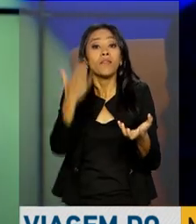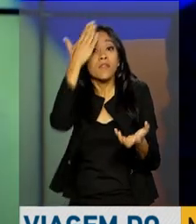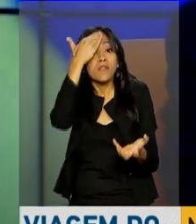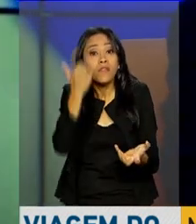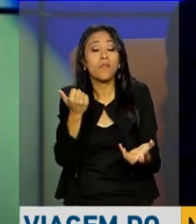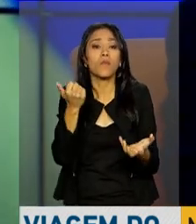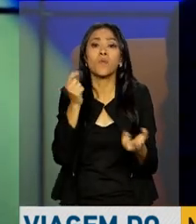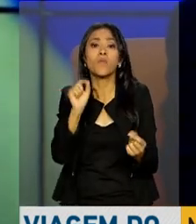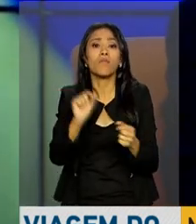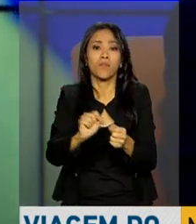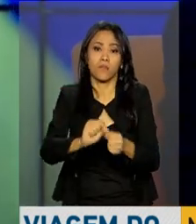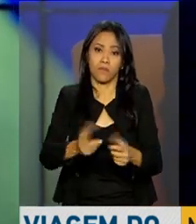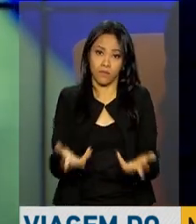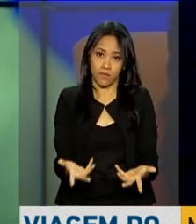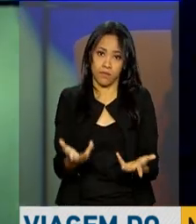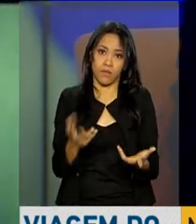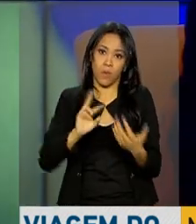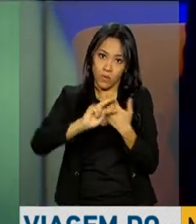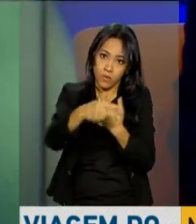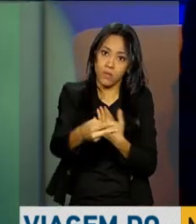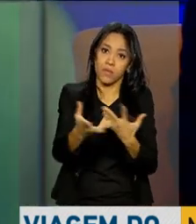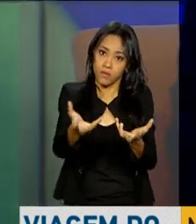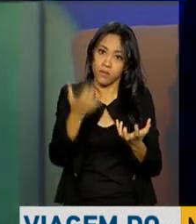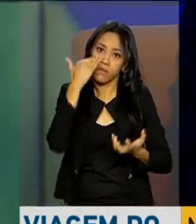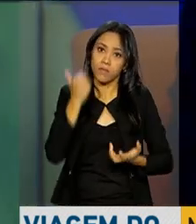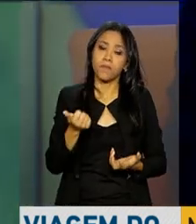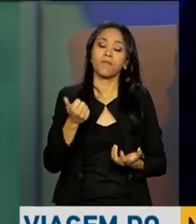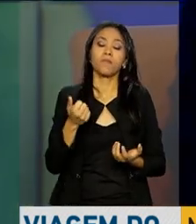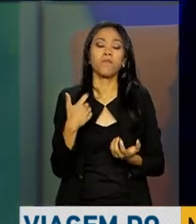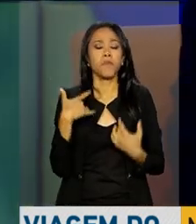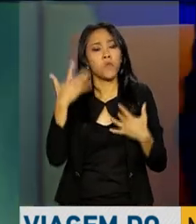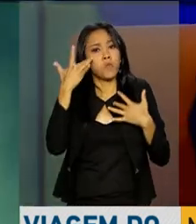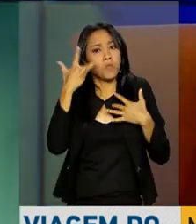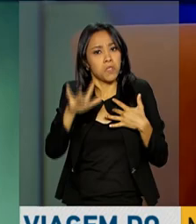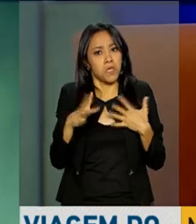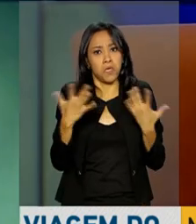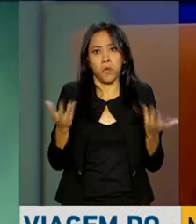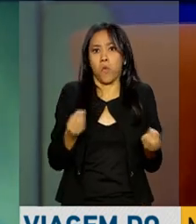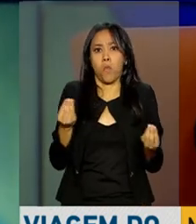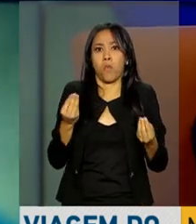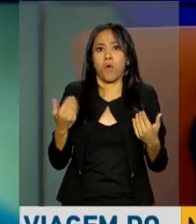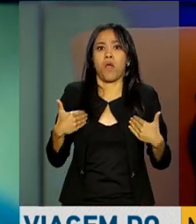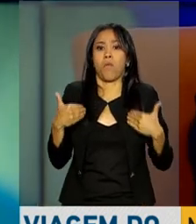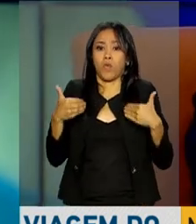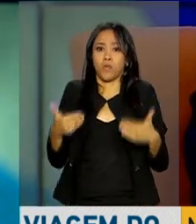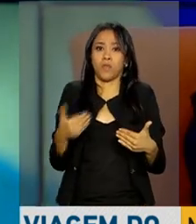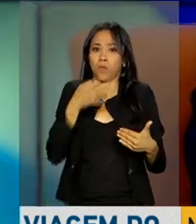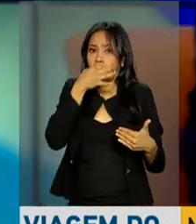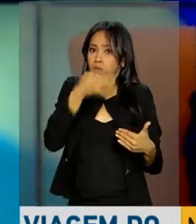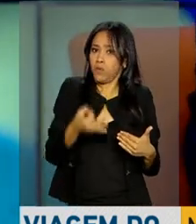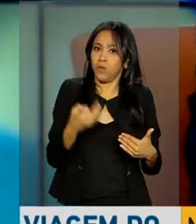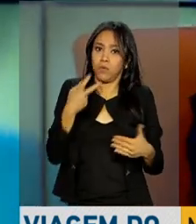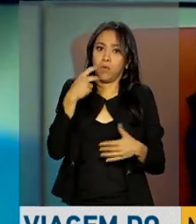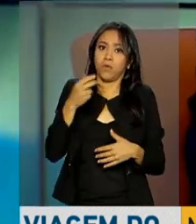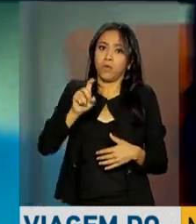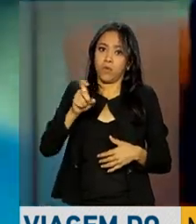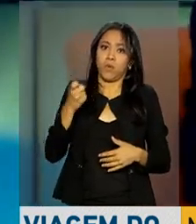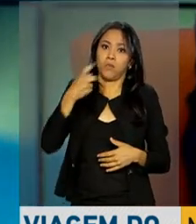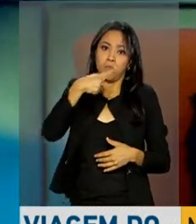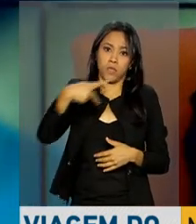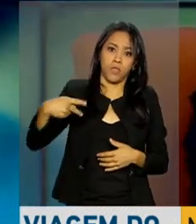Segundo ponto é que, na verdade, eu não sei qual será a posição do ex-presidente Lula. Ele tem um